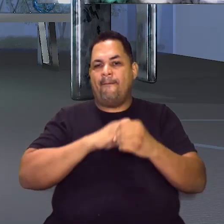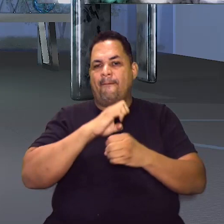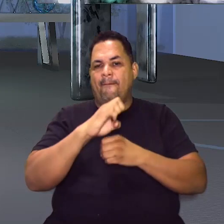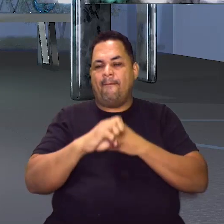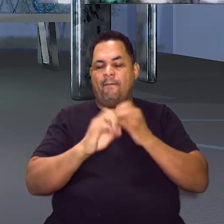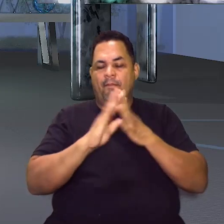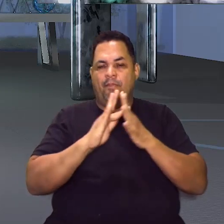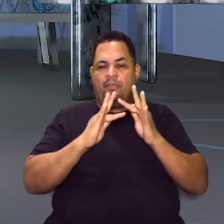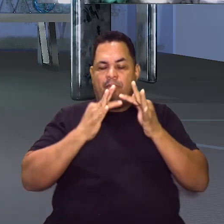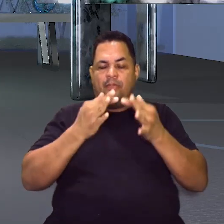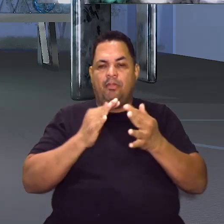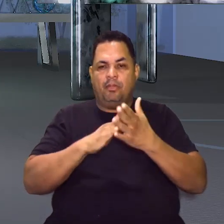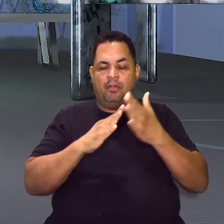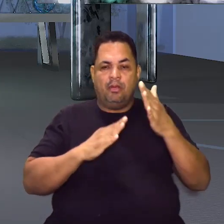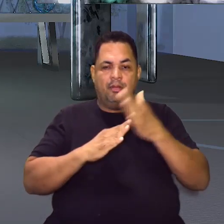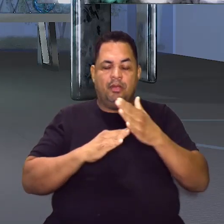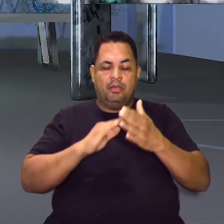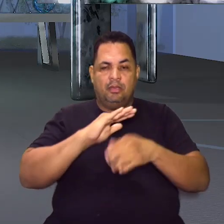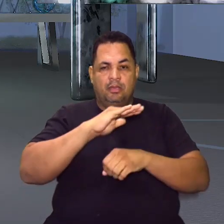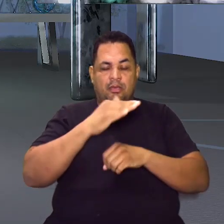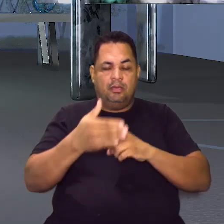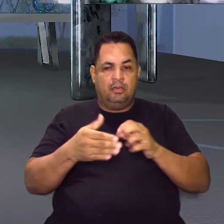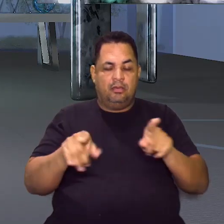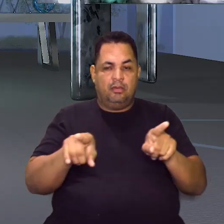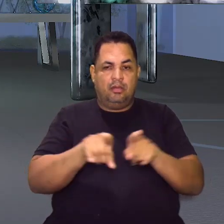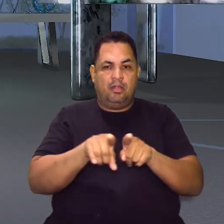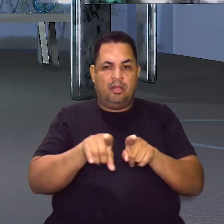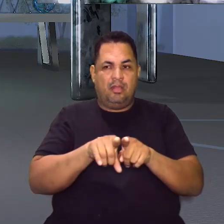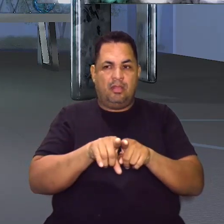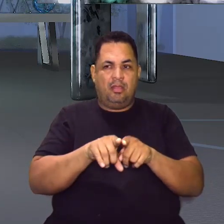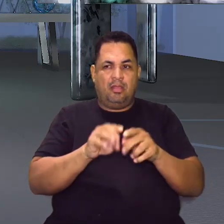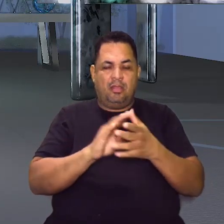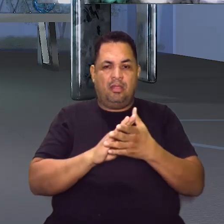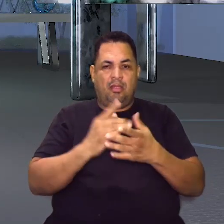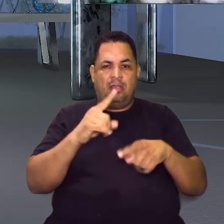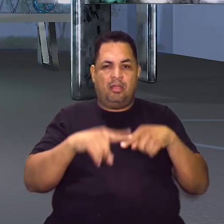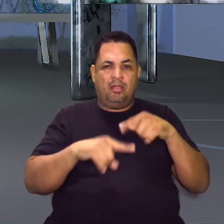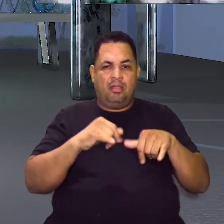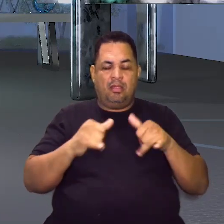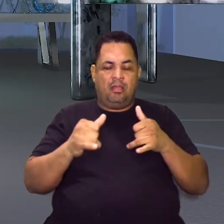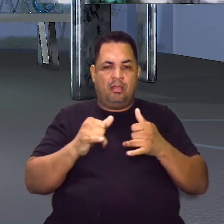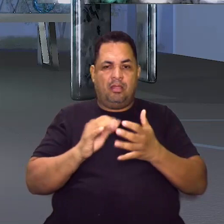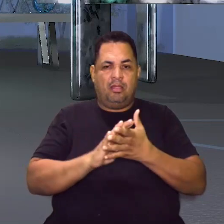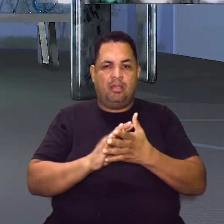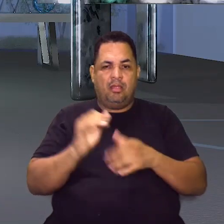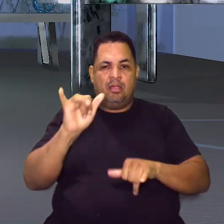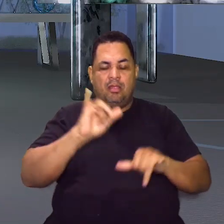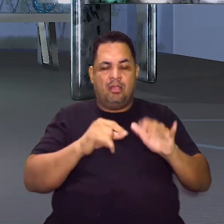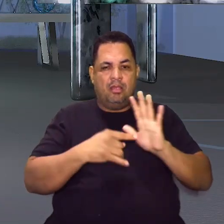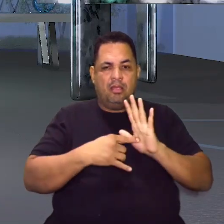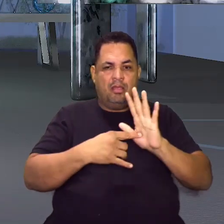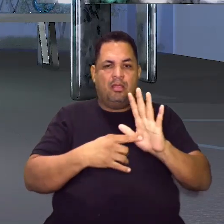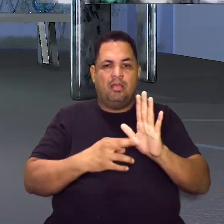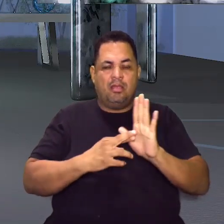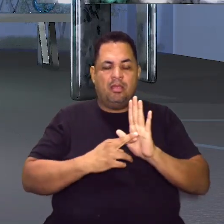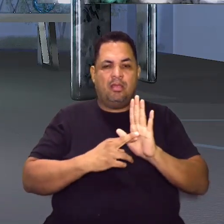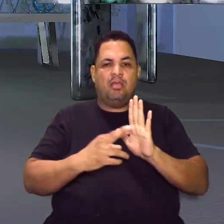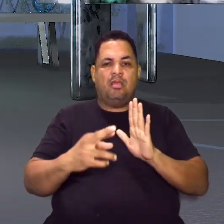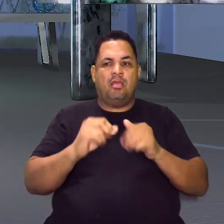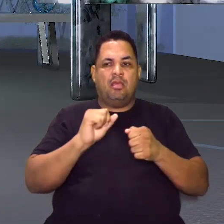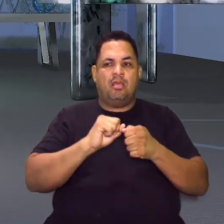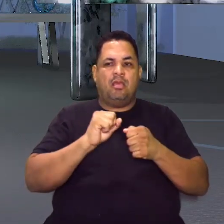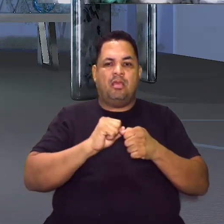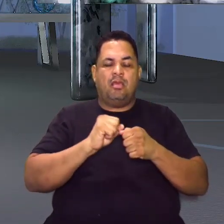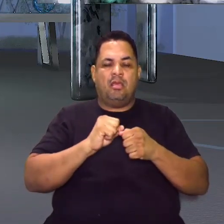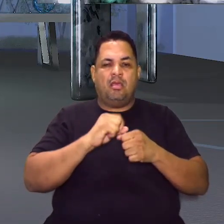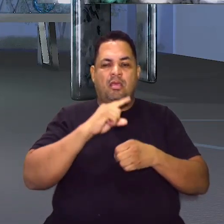última camada. Tá joia? E sendo assim, os elementos químicos representativos, quando você faz